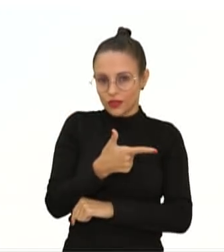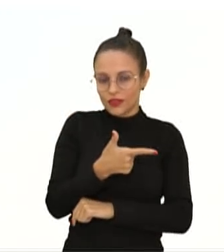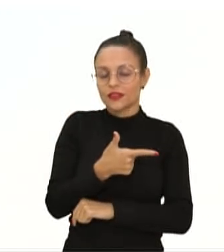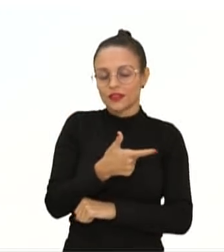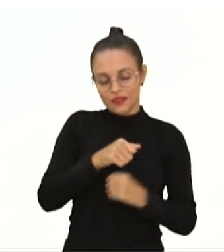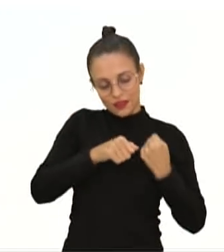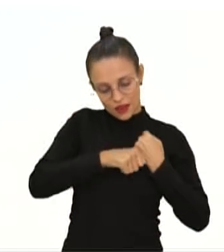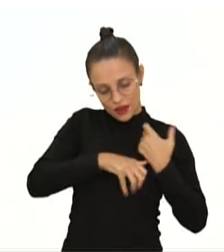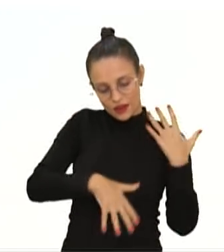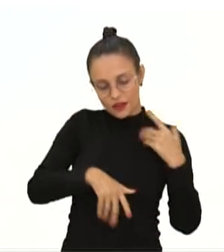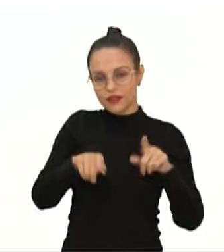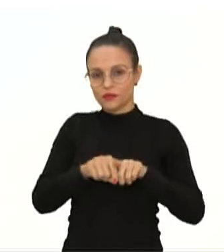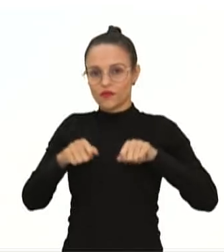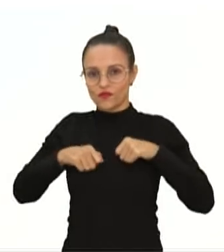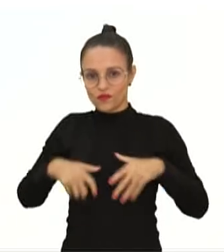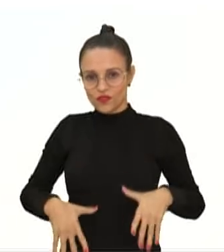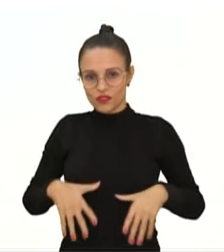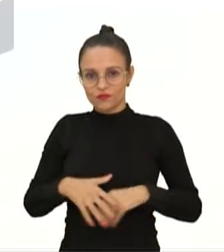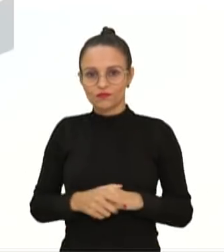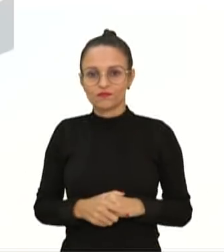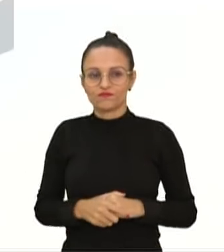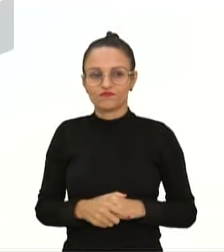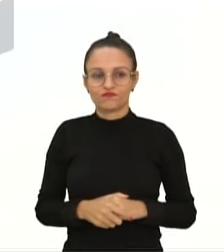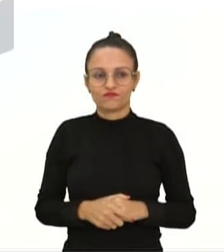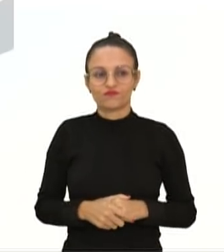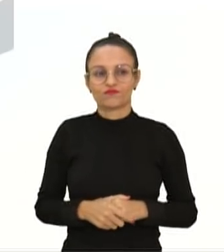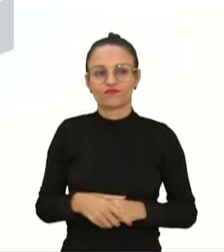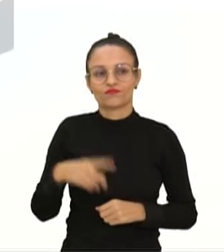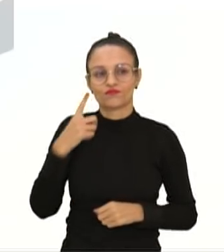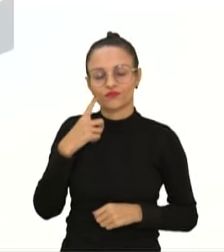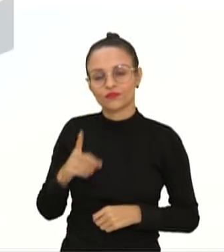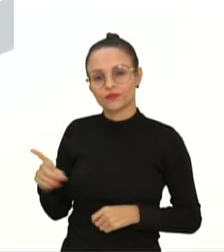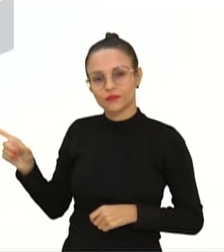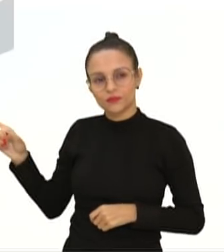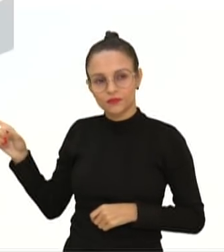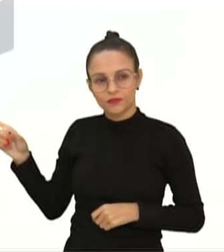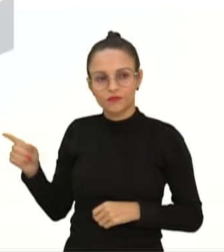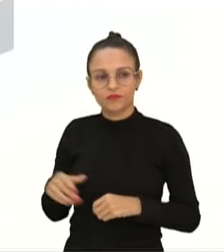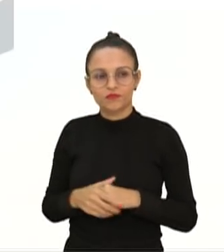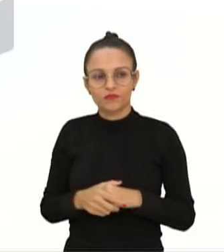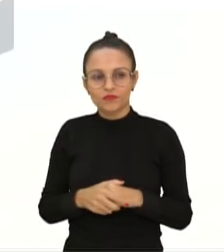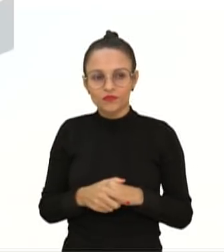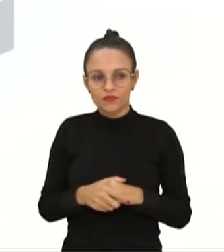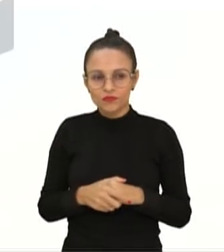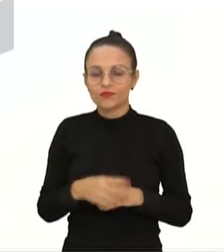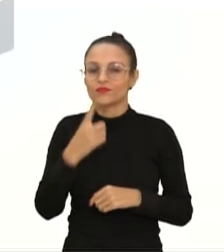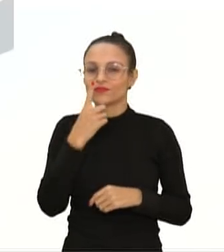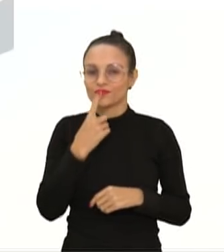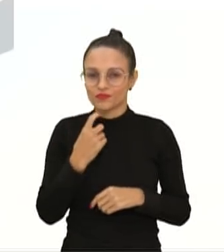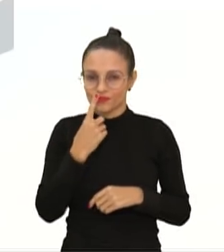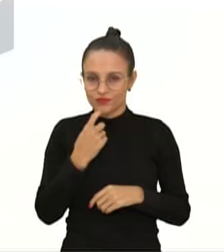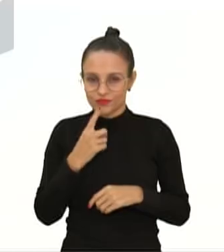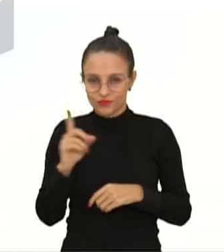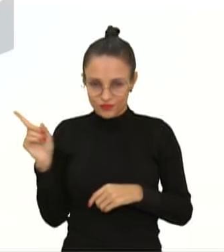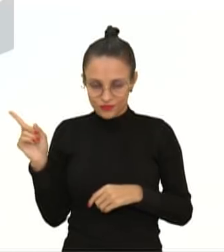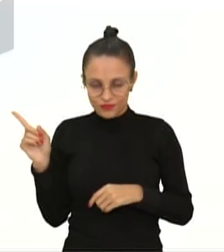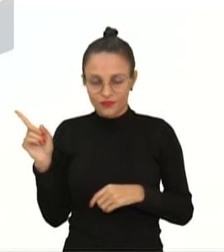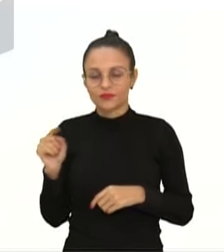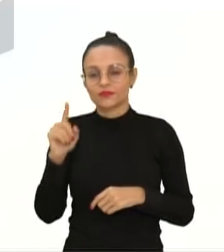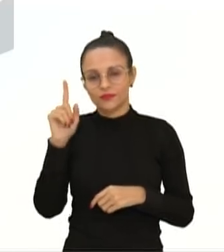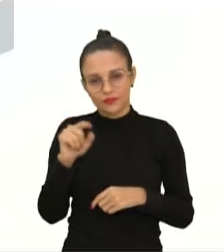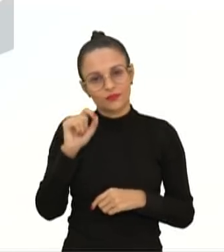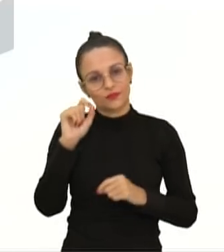né, artérias e do que veias, tá? Olha só aqui. Então, aqui em vermelho, né? Lembrando que em vermelho a